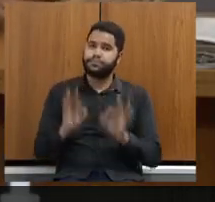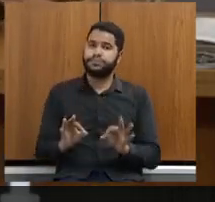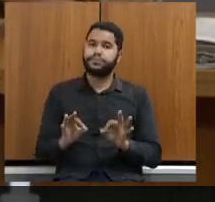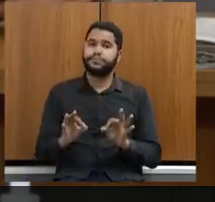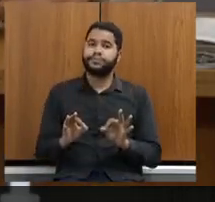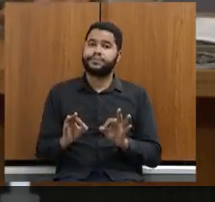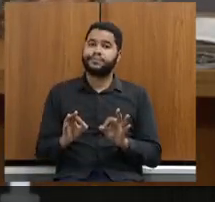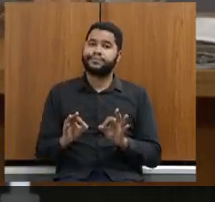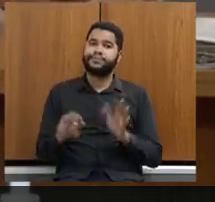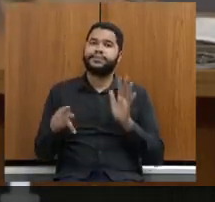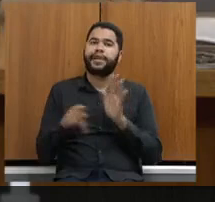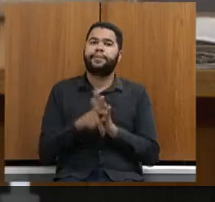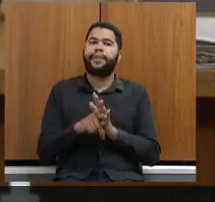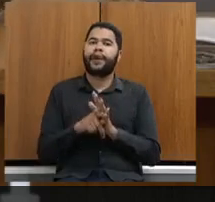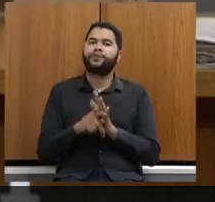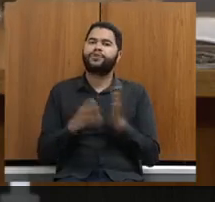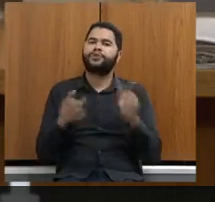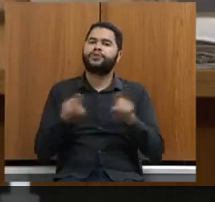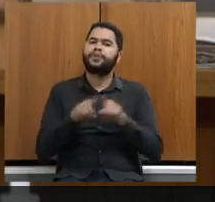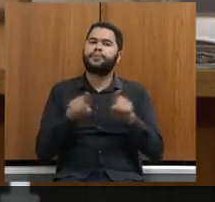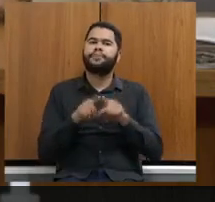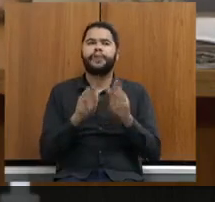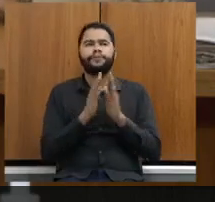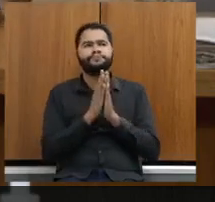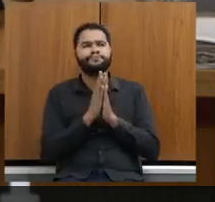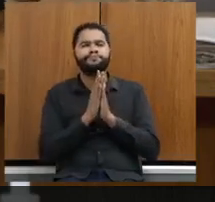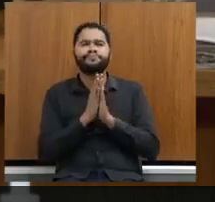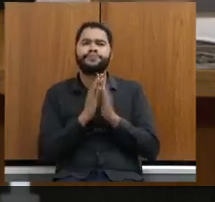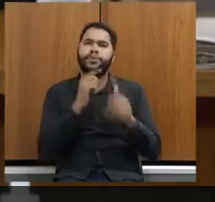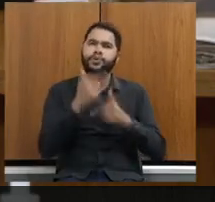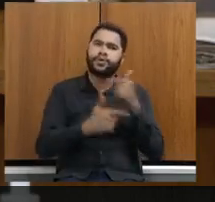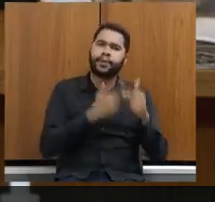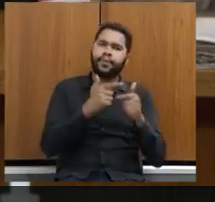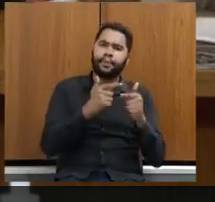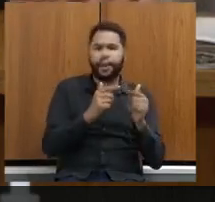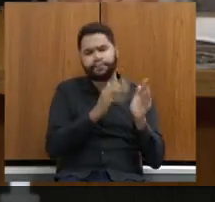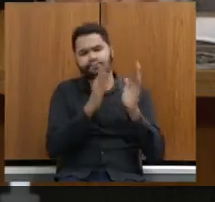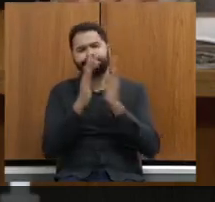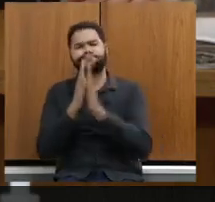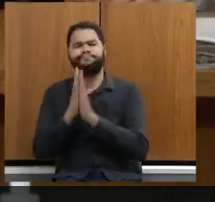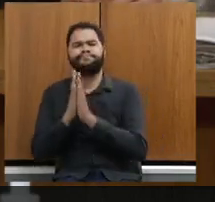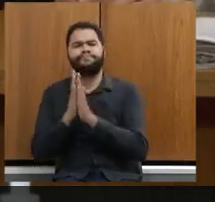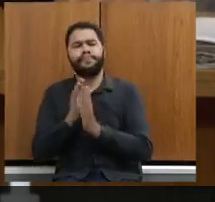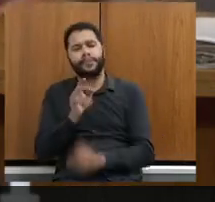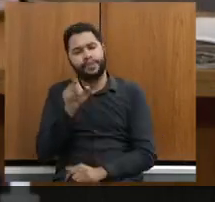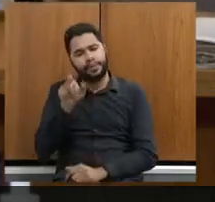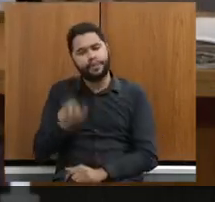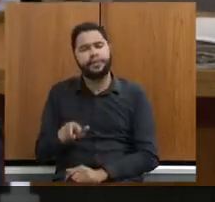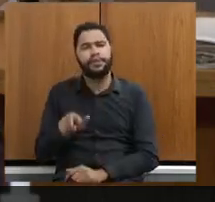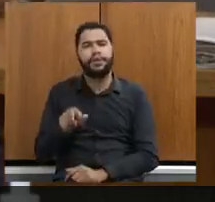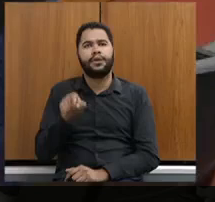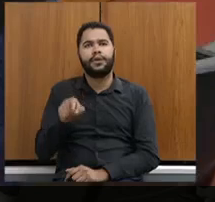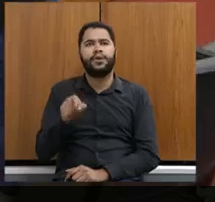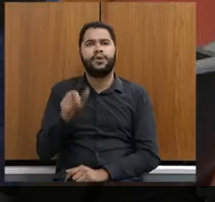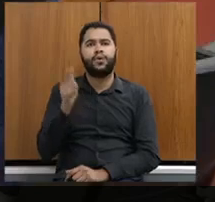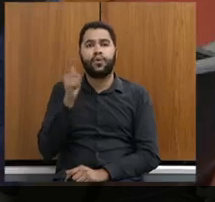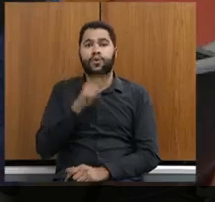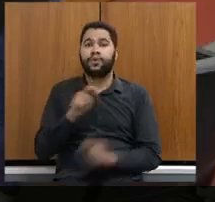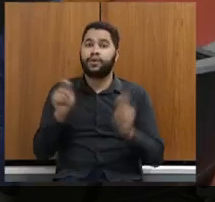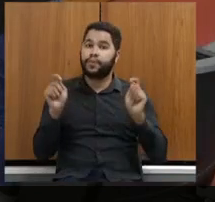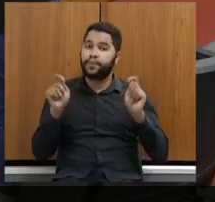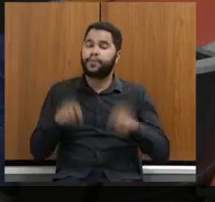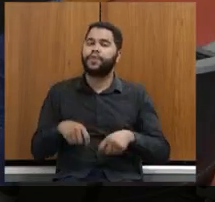realmente que seria a parte espiritual do preso então quando você conjuga o trabalho com a parte espiritual do preso o preso a